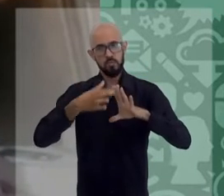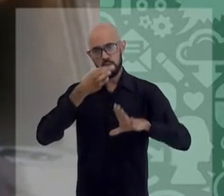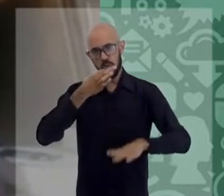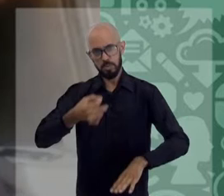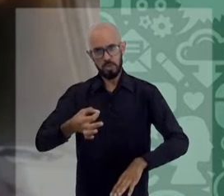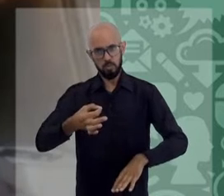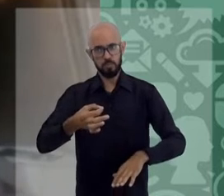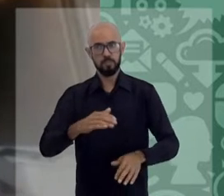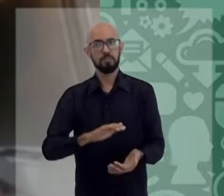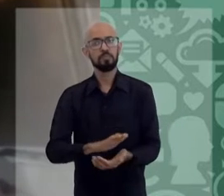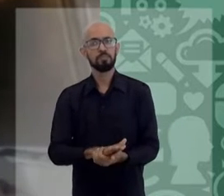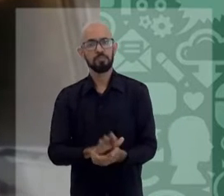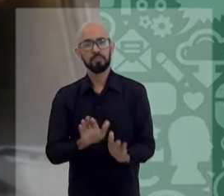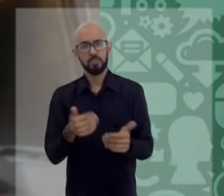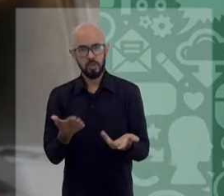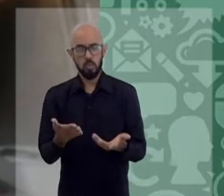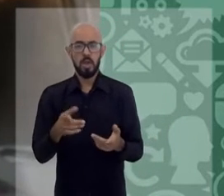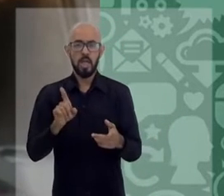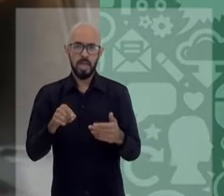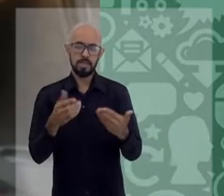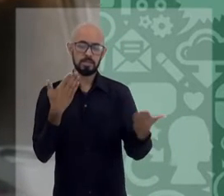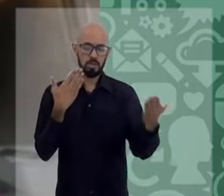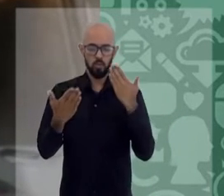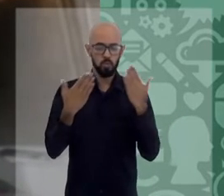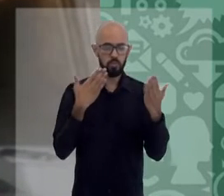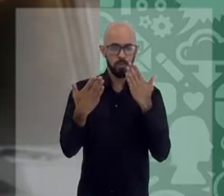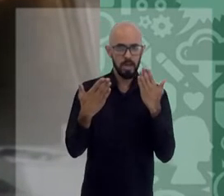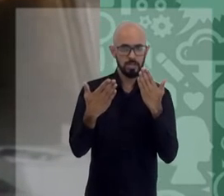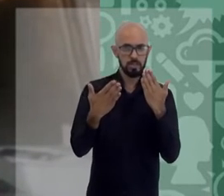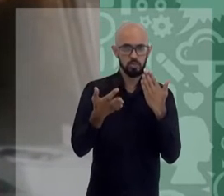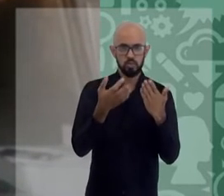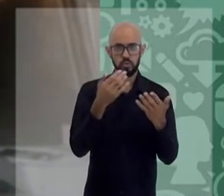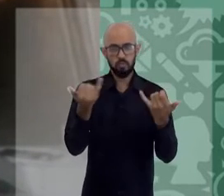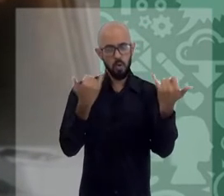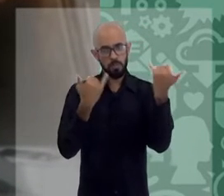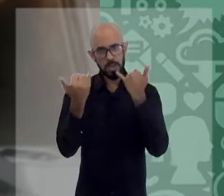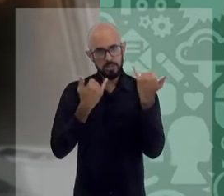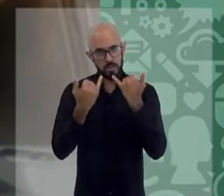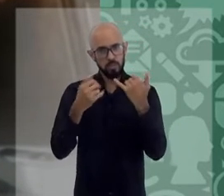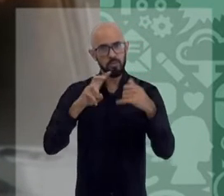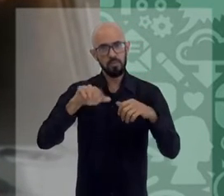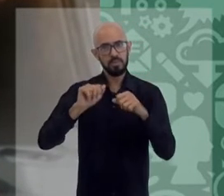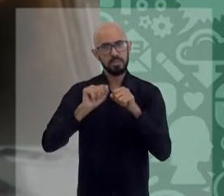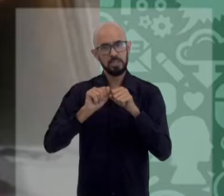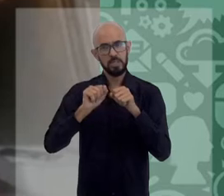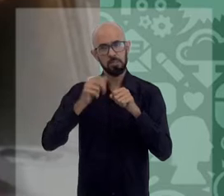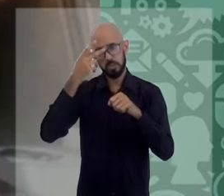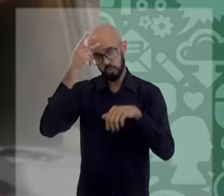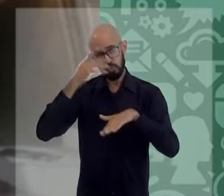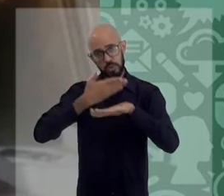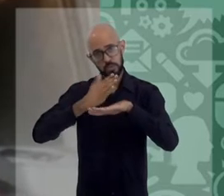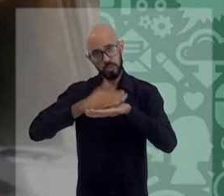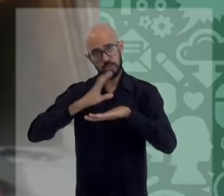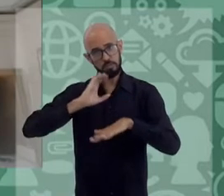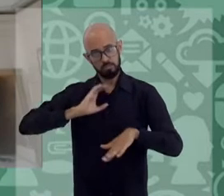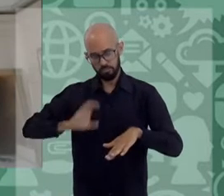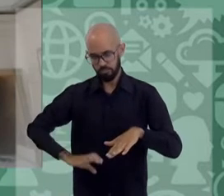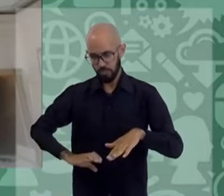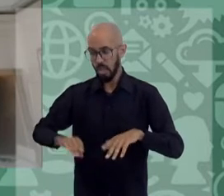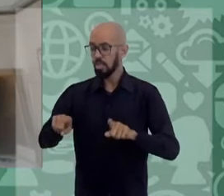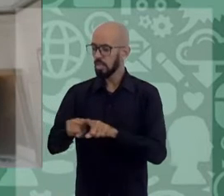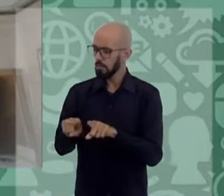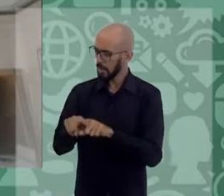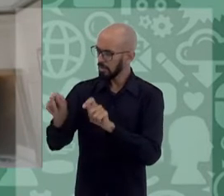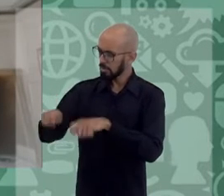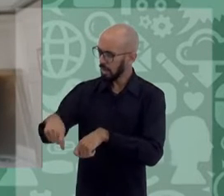Então, essa combinação da formação com a informação é que vai fazer com que a pessoa desempenhe bem a sua cidadania. Agora, a gente